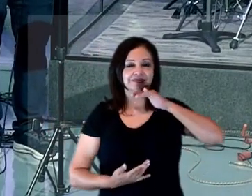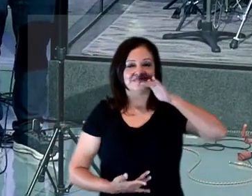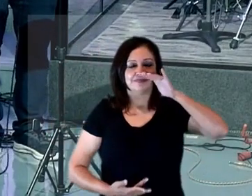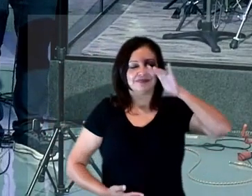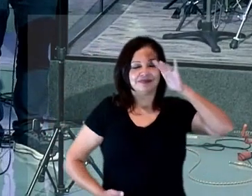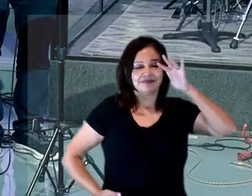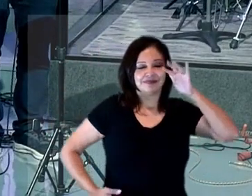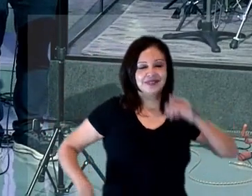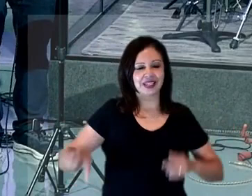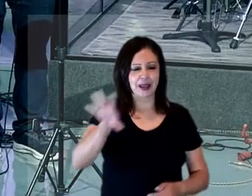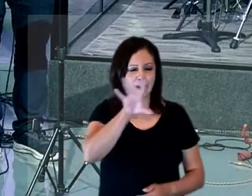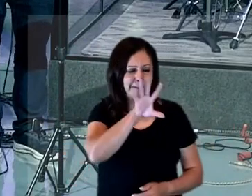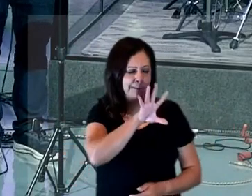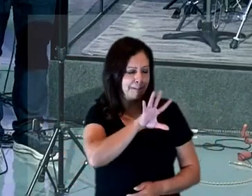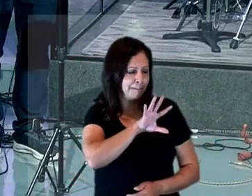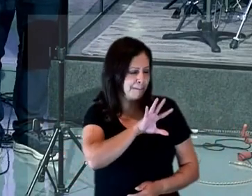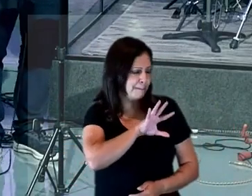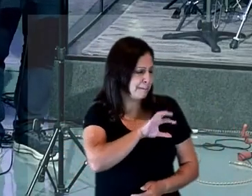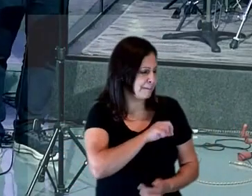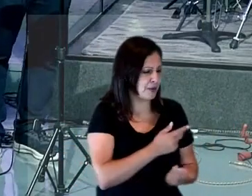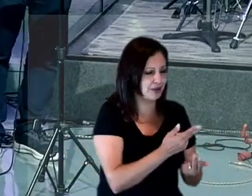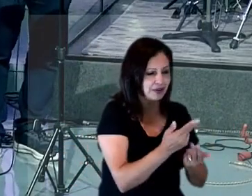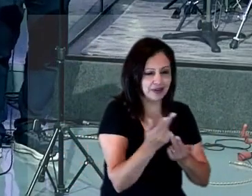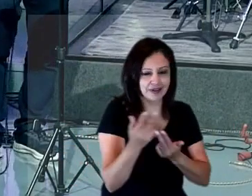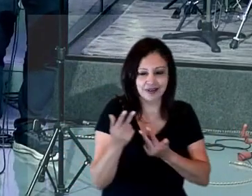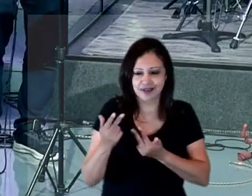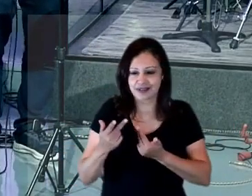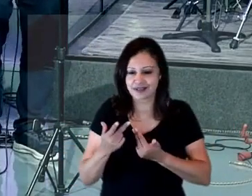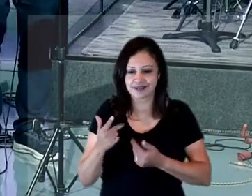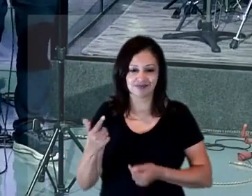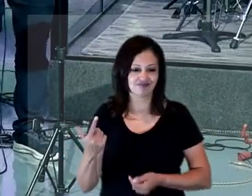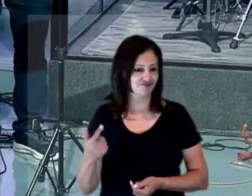outro amor assim.